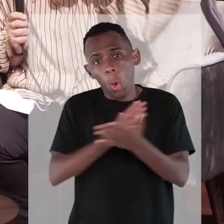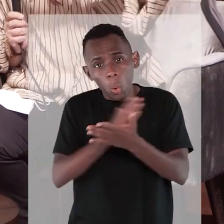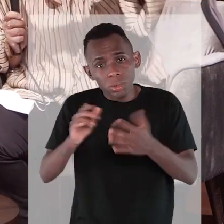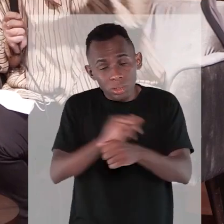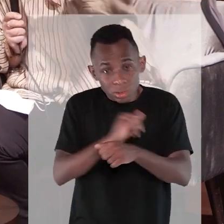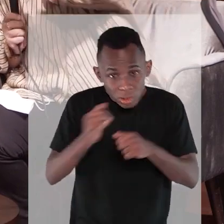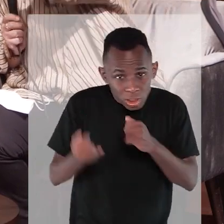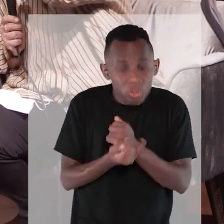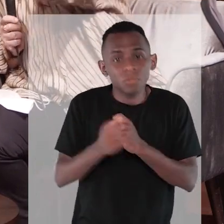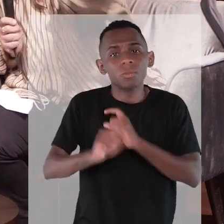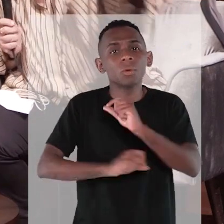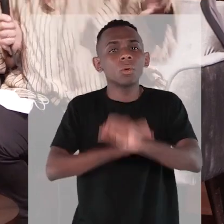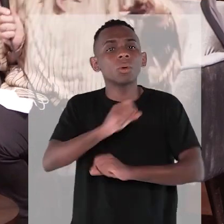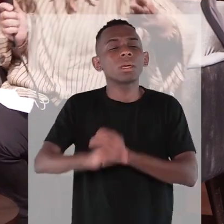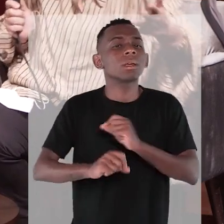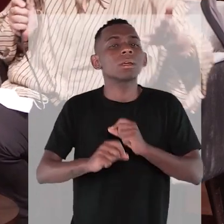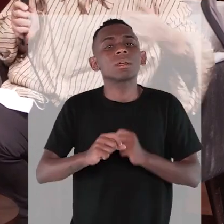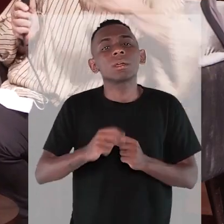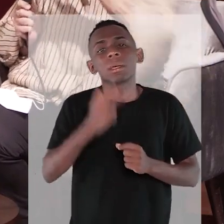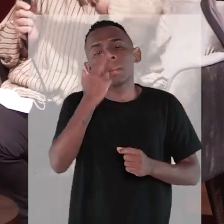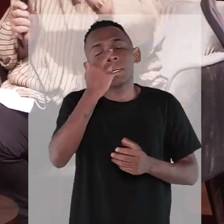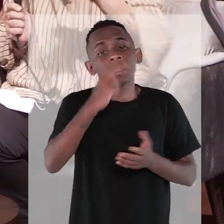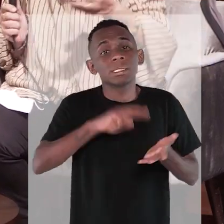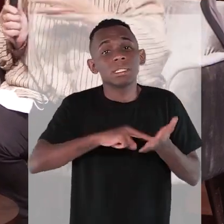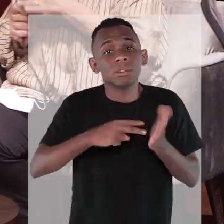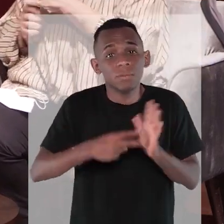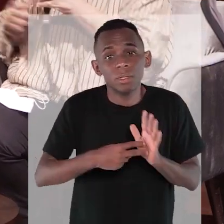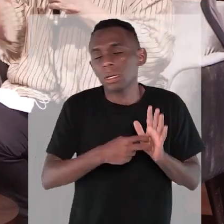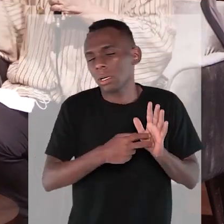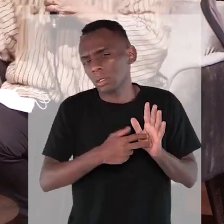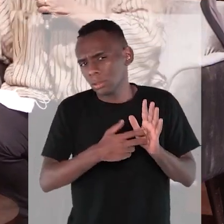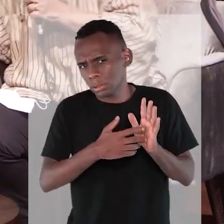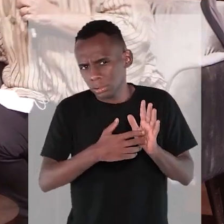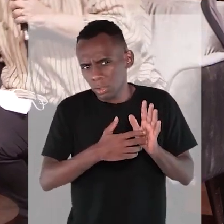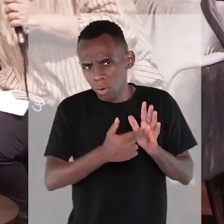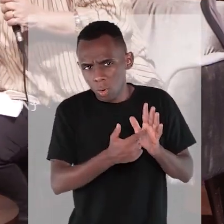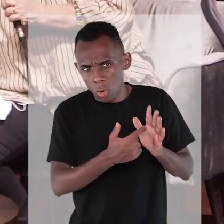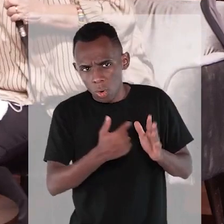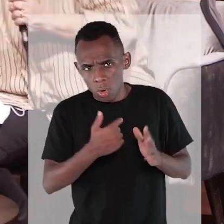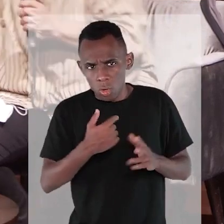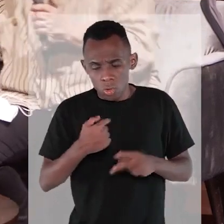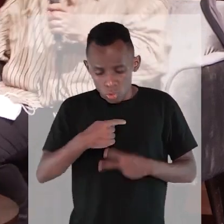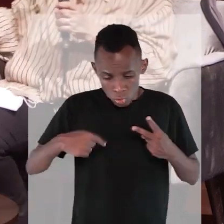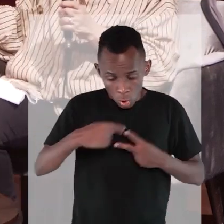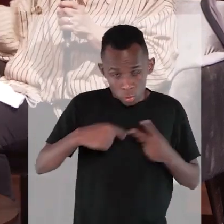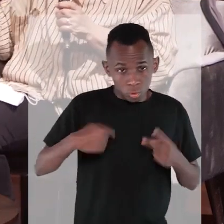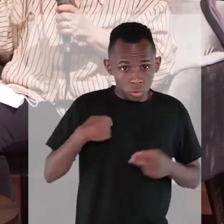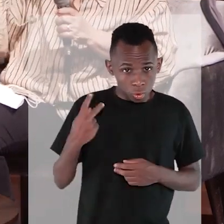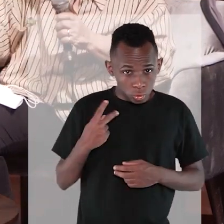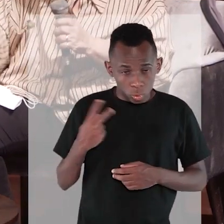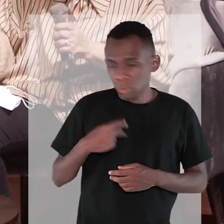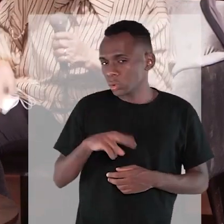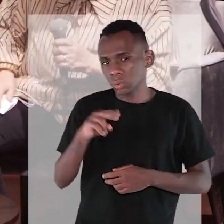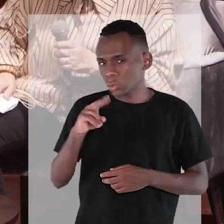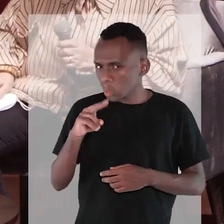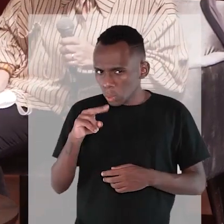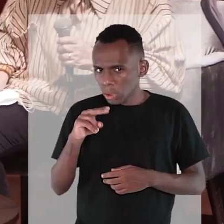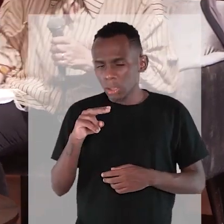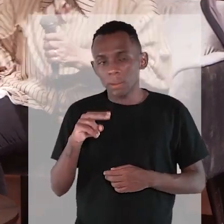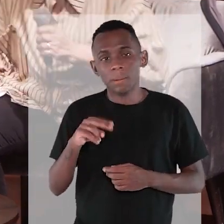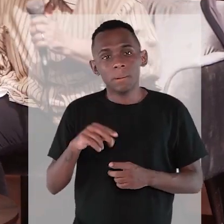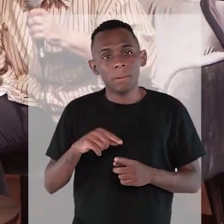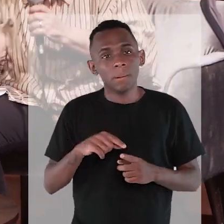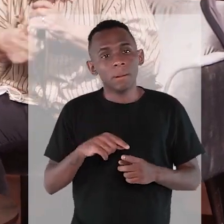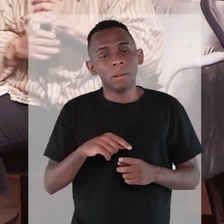Né? Significa eu indicar... Sempre os outros, né? Sempre os outros. Não, nós dois nunca fomos. Você talvez um pouco mais...